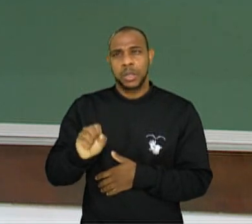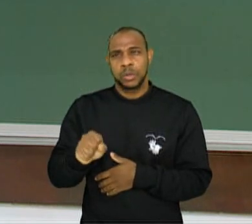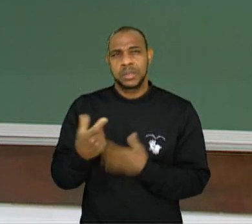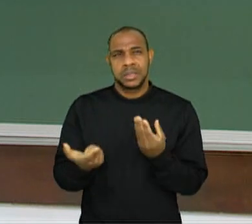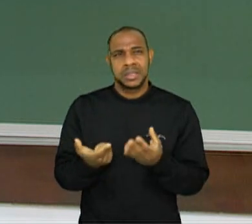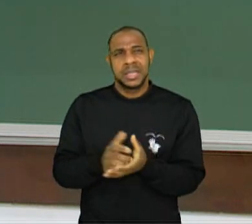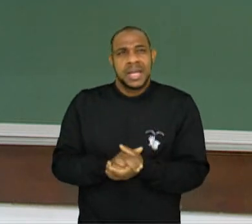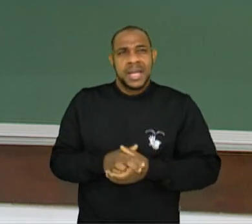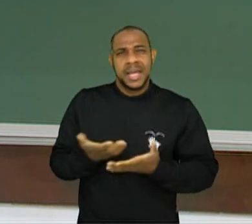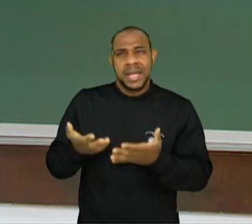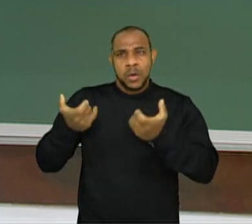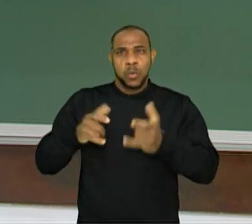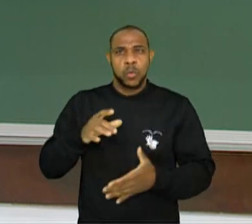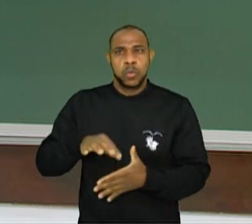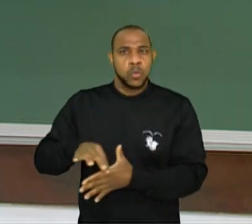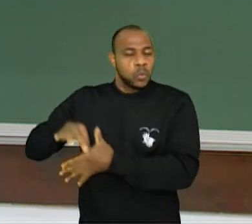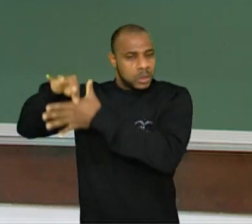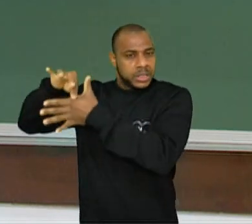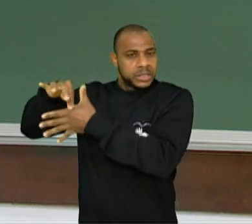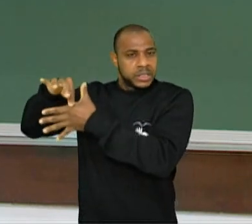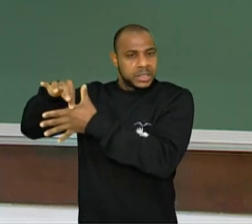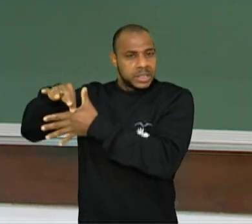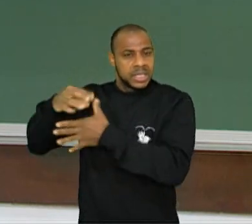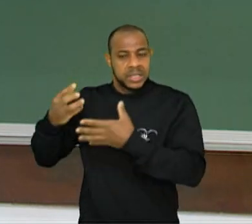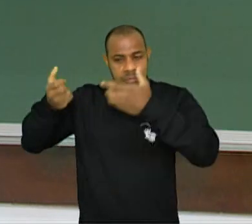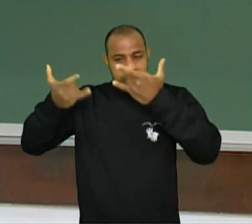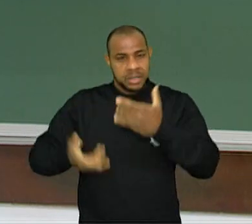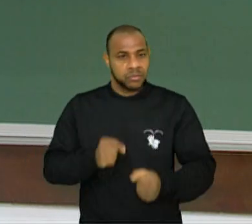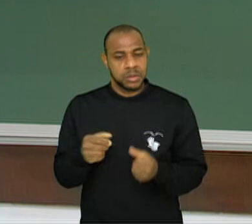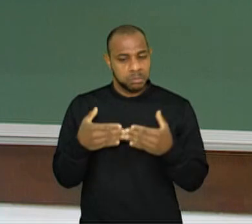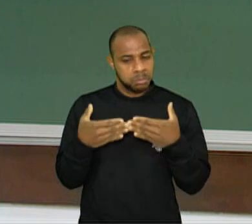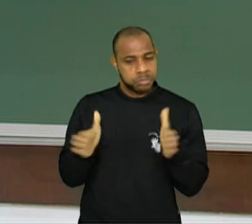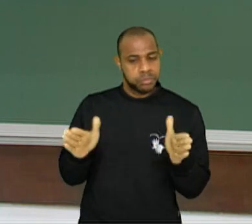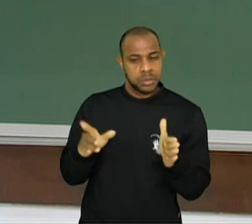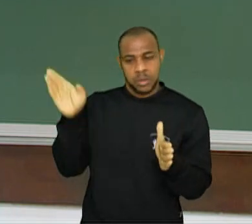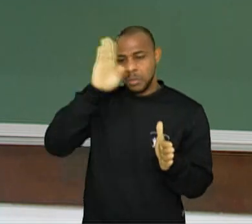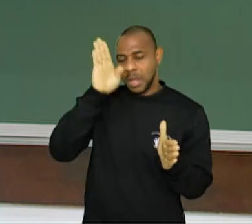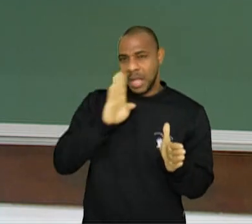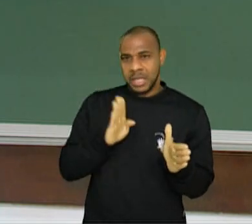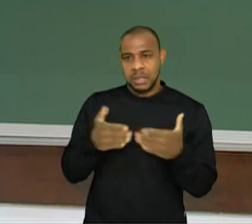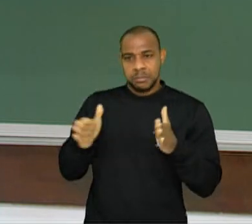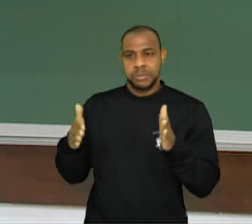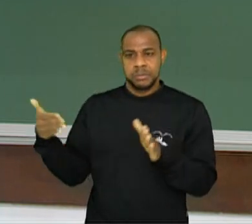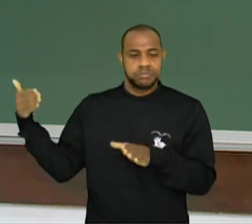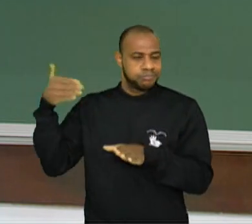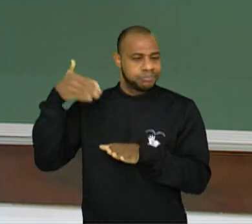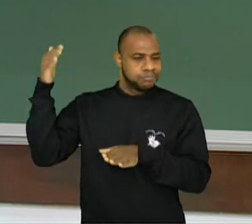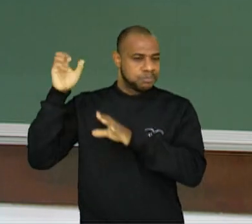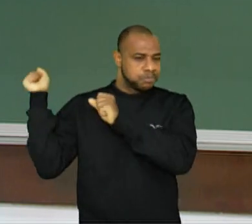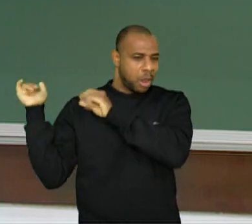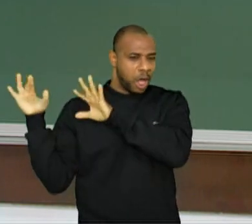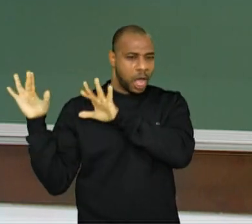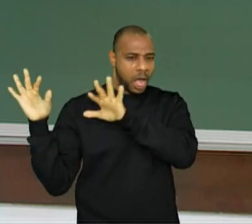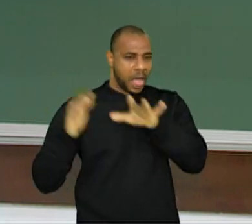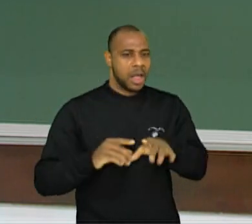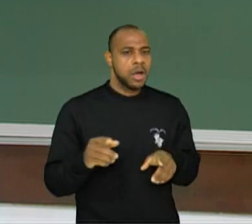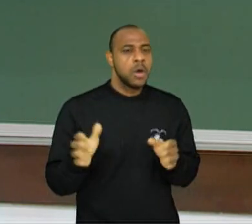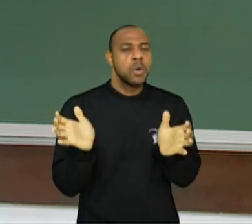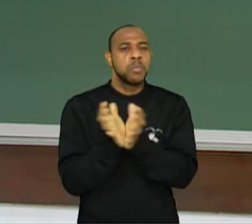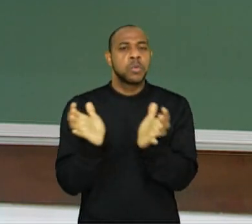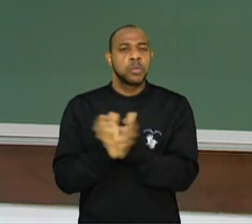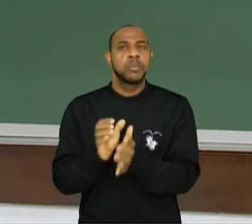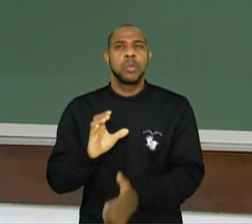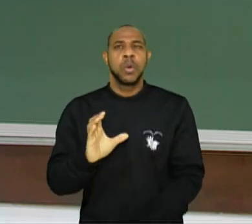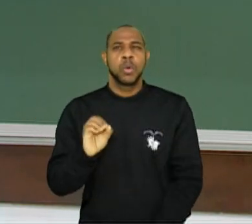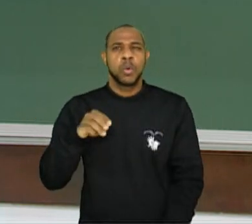disseram que o Jânio Quadros havia aberto a porta do Brasil para os comunistas. Disse isso textualmente, lembra que ele era muito ligado aos setores